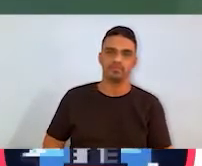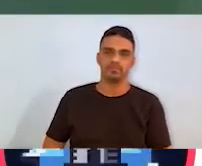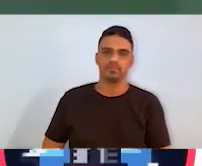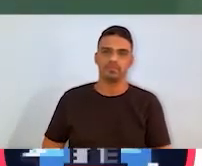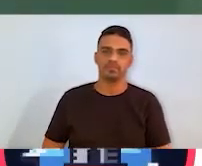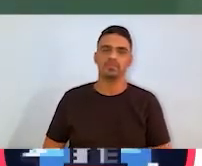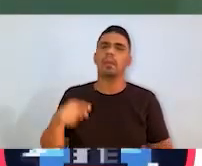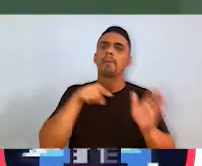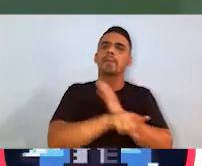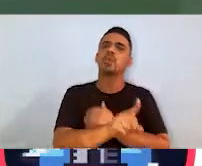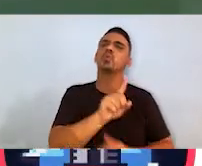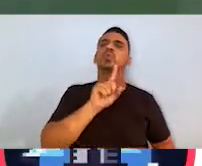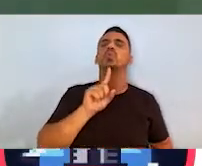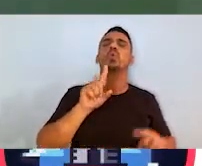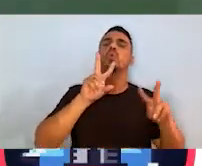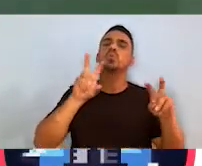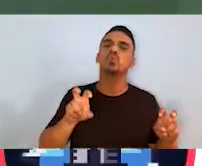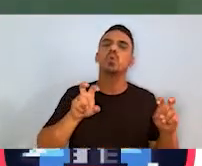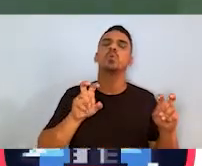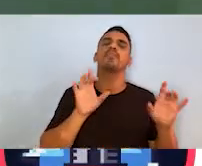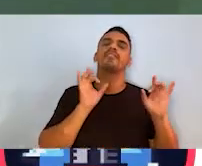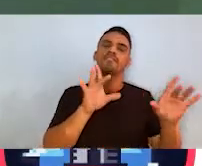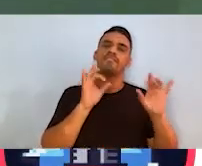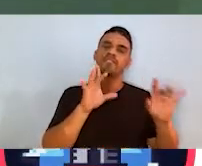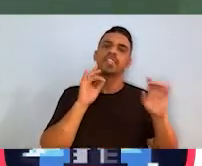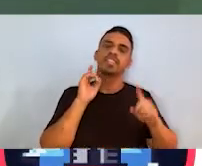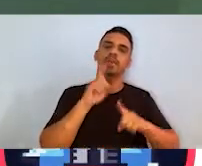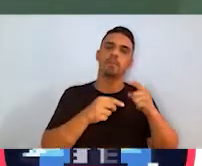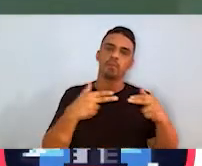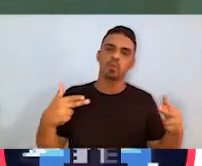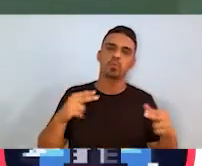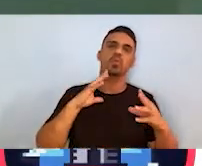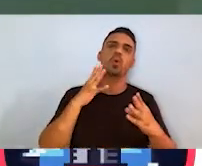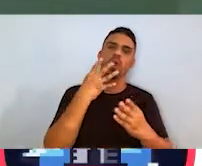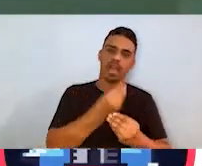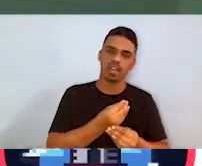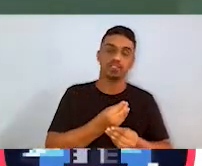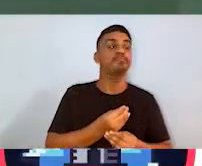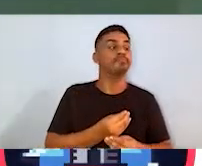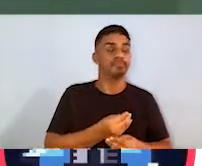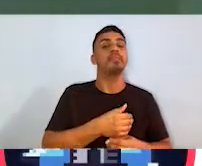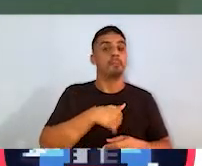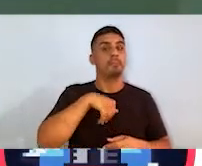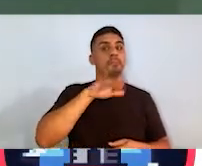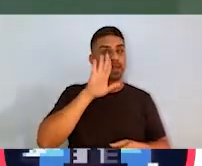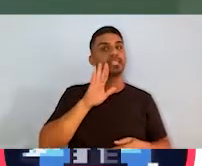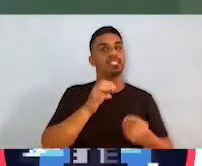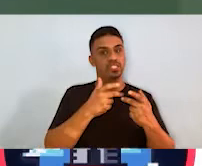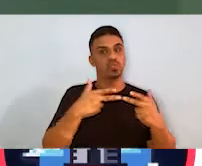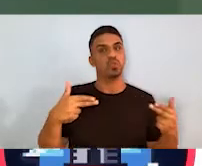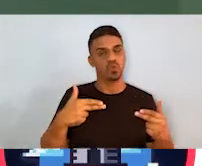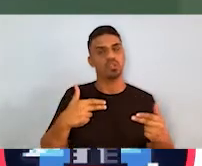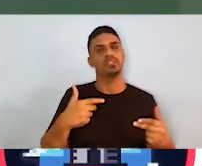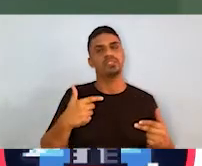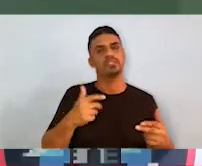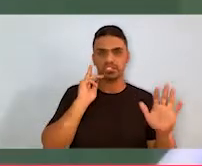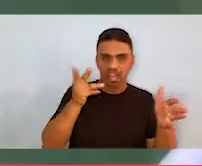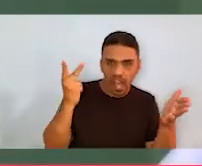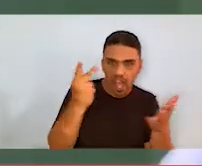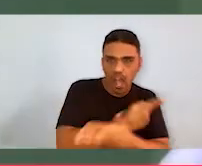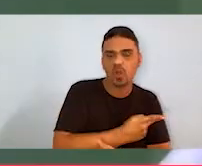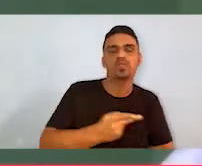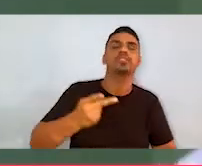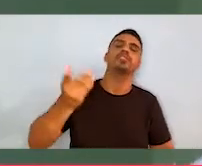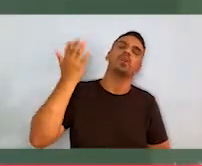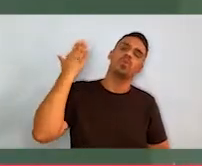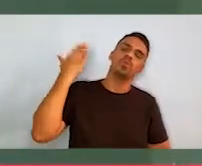Então, Bit Kingdom perguntou sobre vender produtos com as artes, assim. É uma das coisas que eu gostaria, aliás, já chegou a acontecer